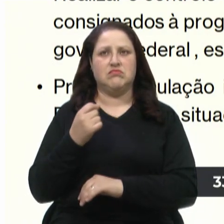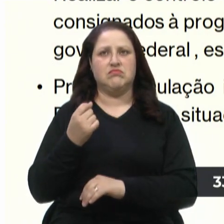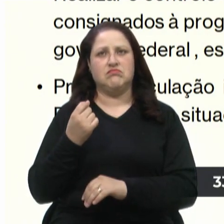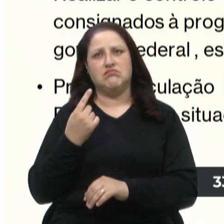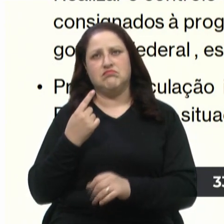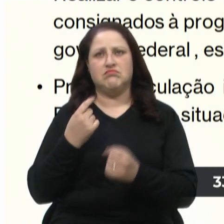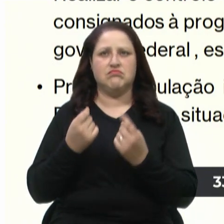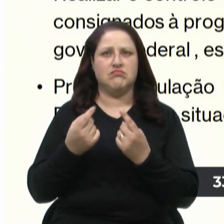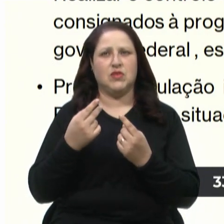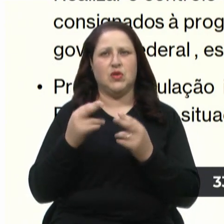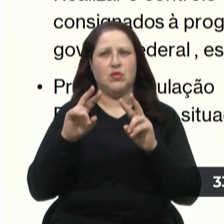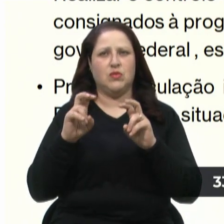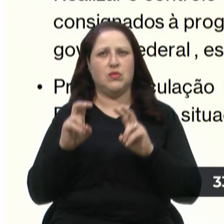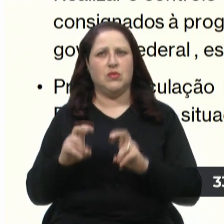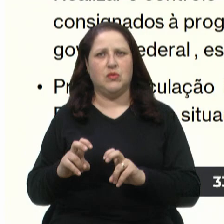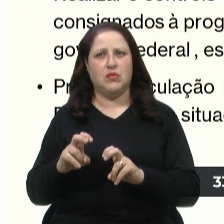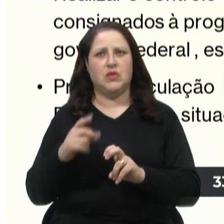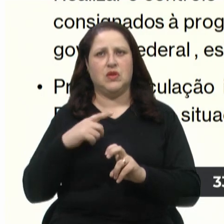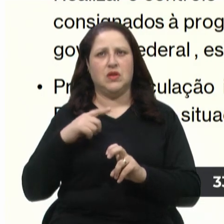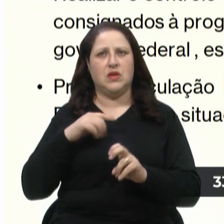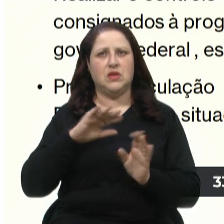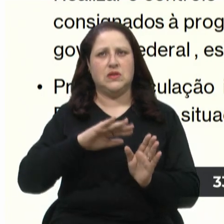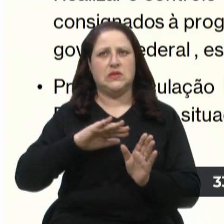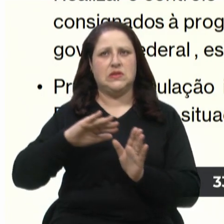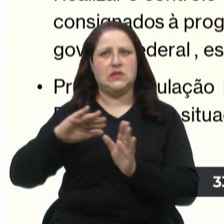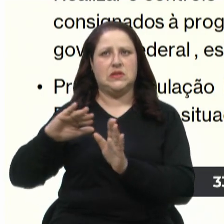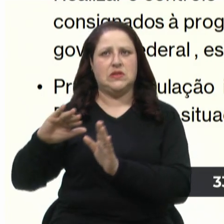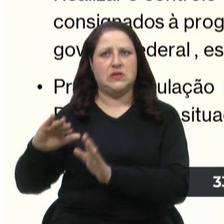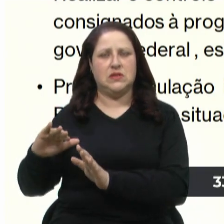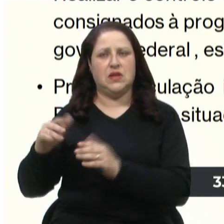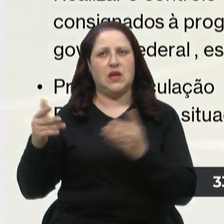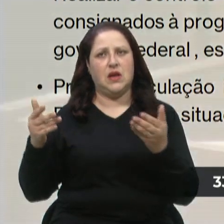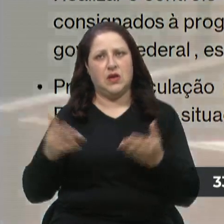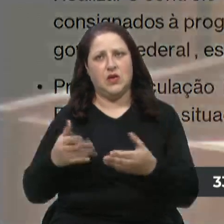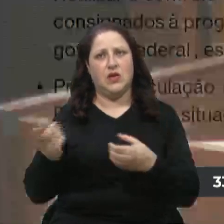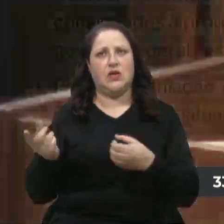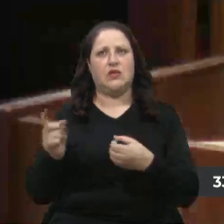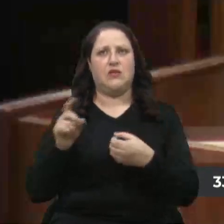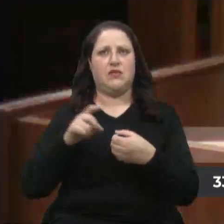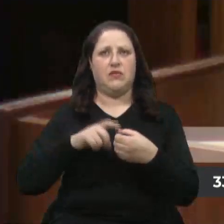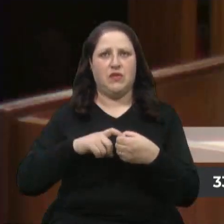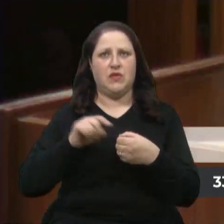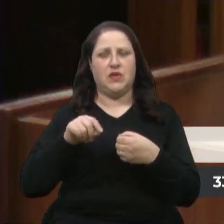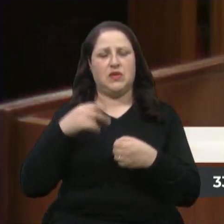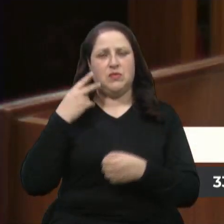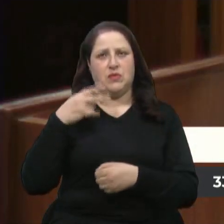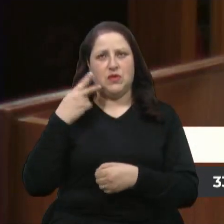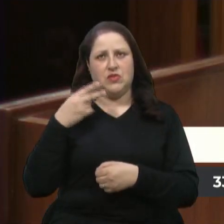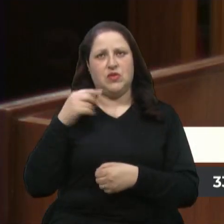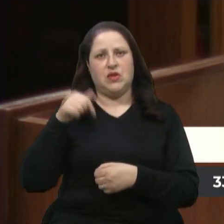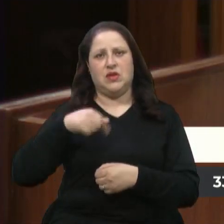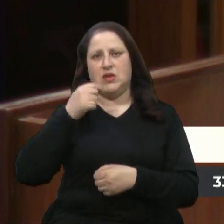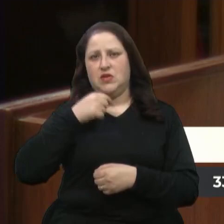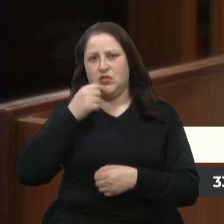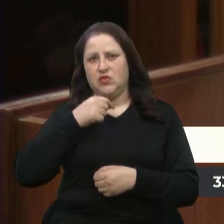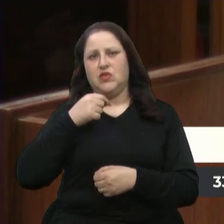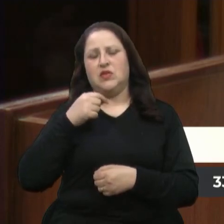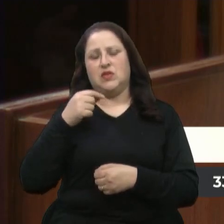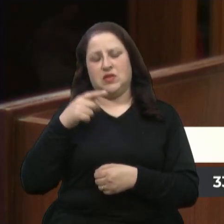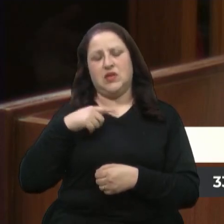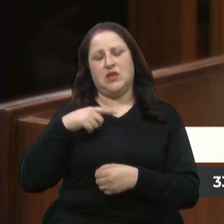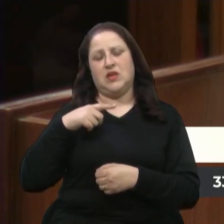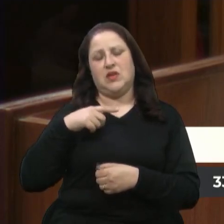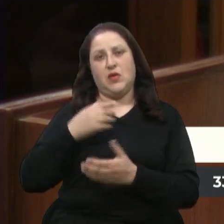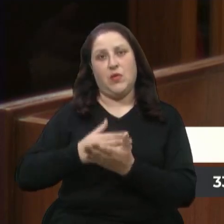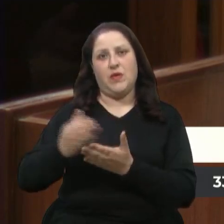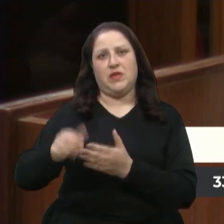por algumas questões, ela foi deixada de lado e agora está sendo retomada essa política. Caxias do Sul saiu na frente,